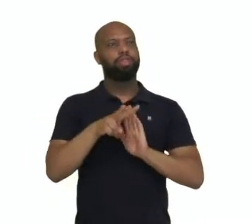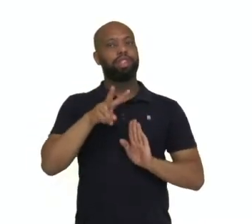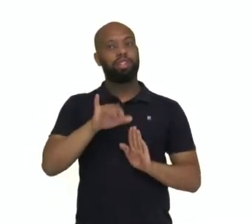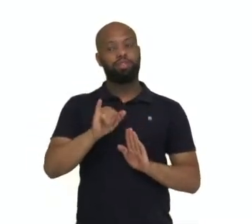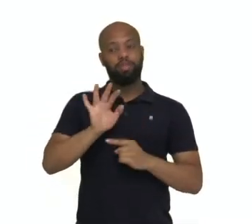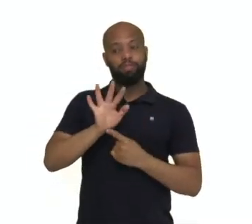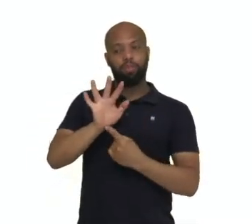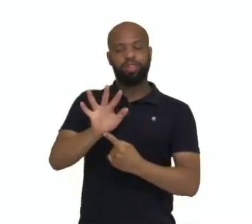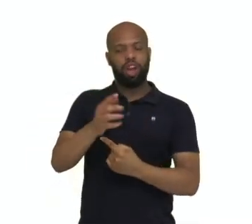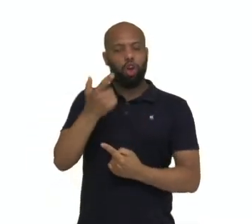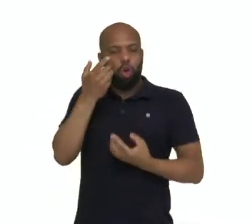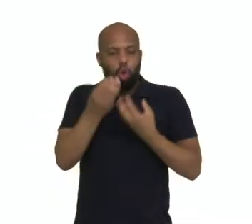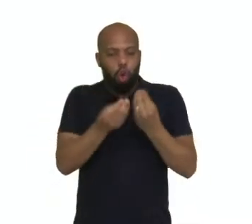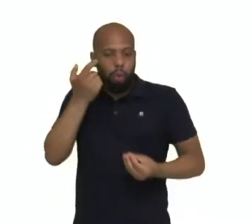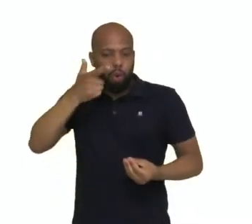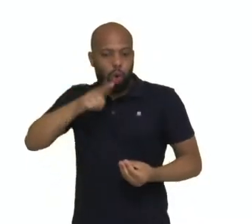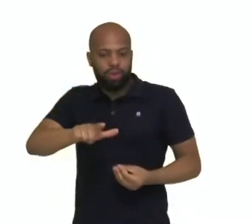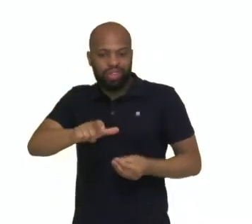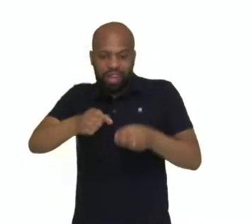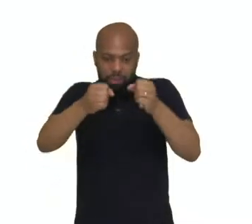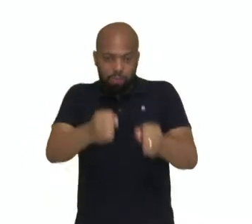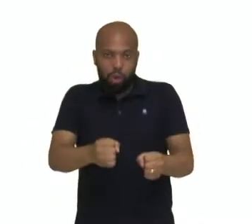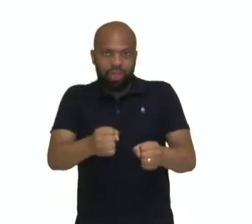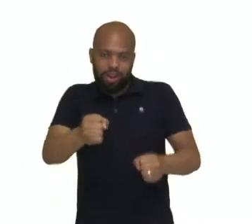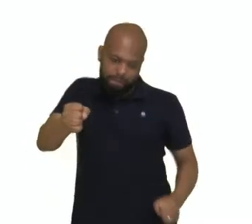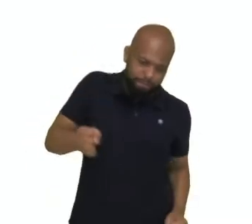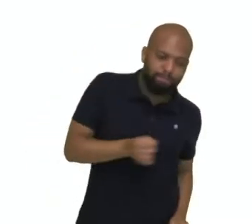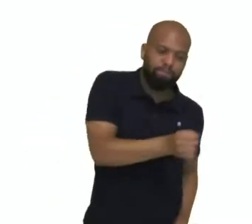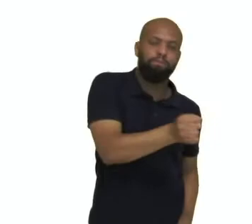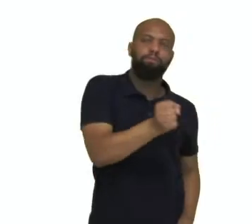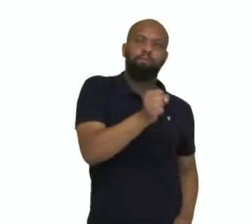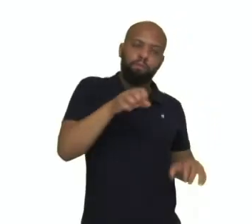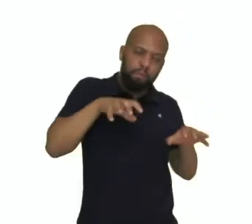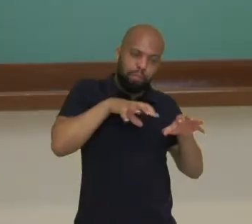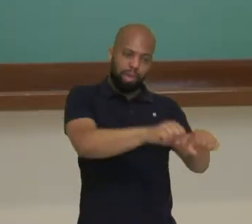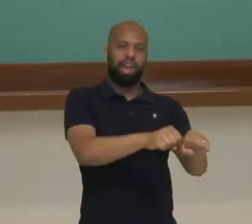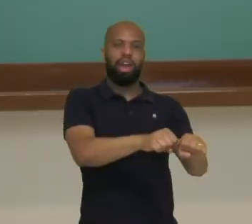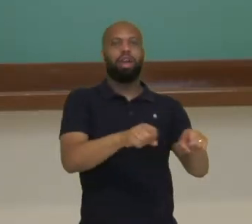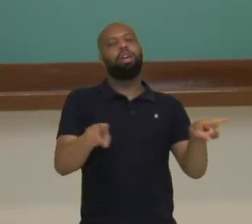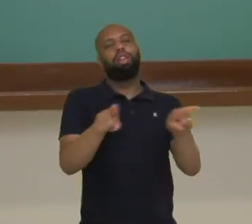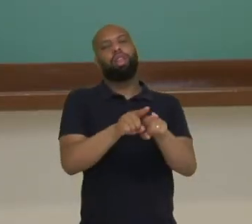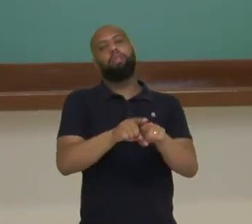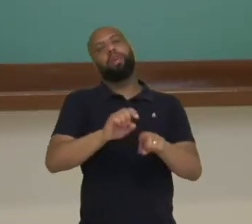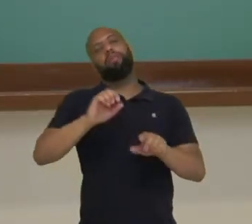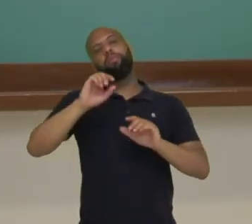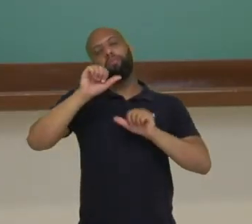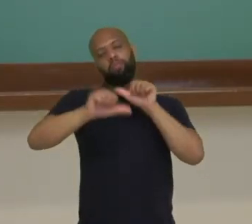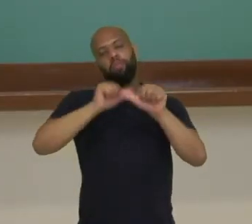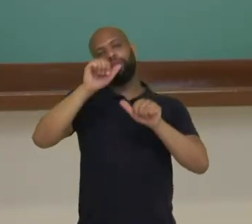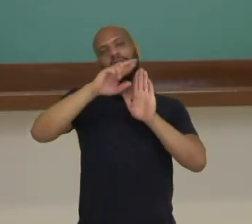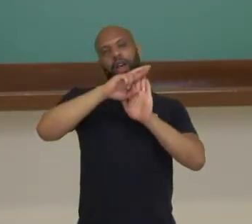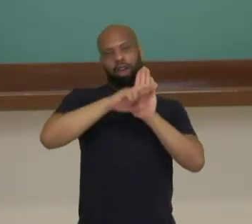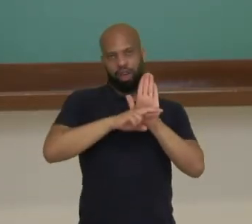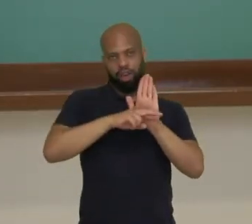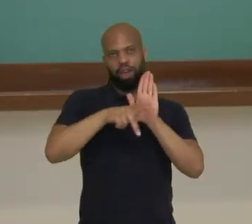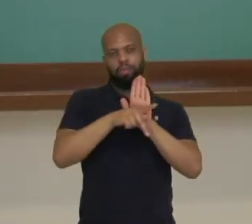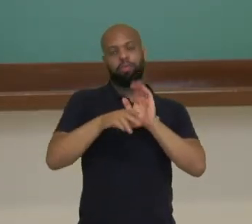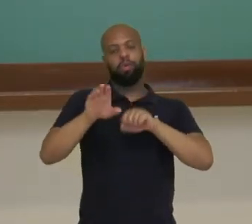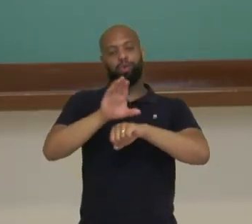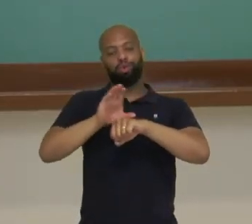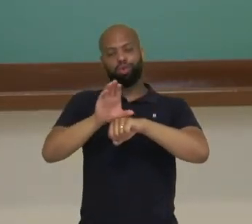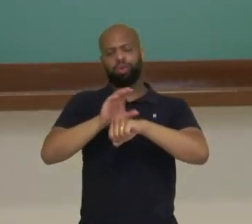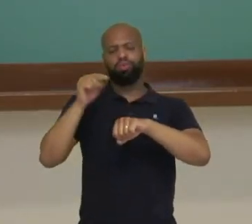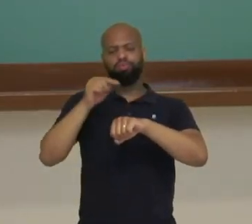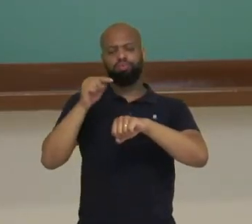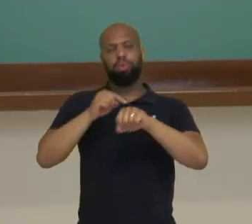de poder ou a alteração das regras constitucionais, aquela Constituição, que são as leis que organizam uma